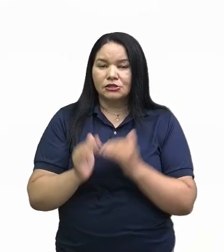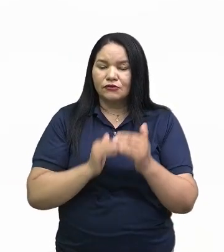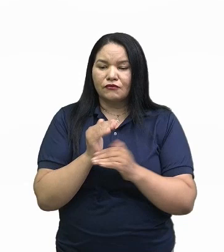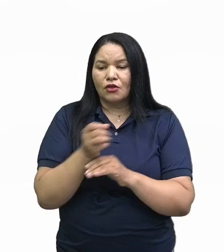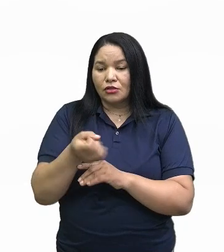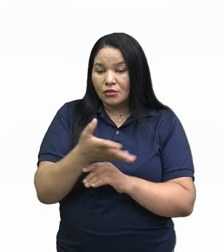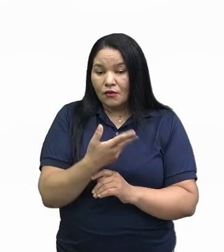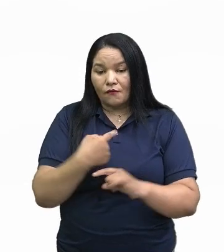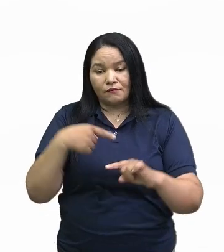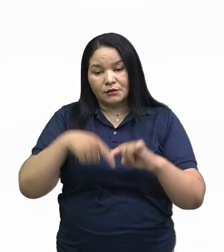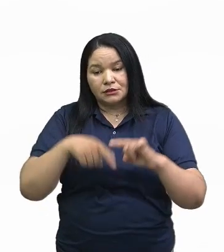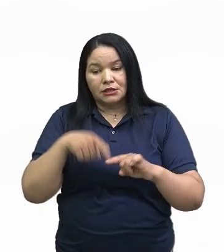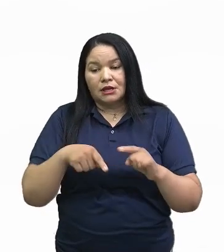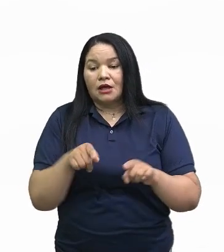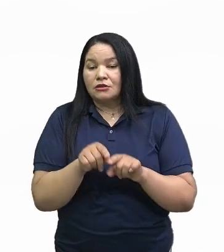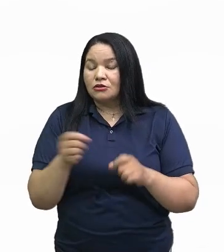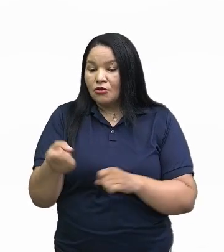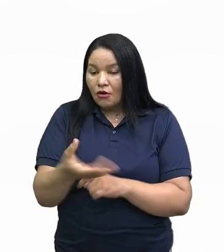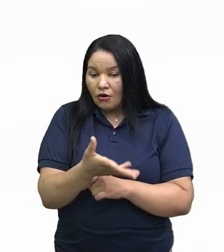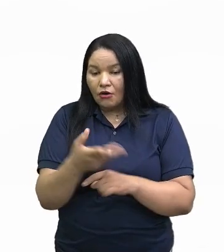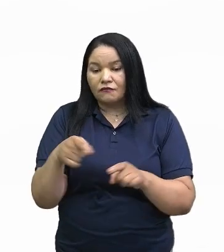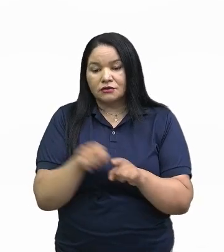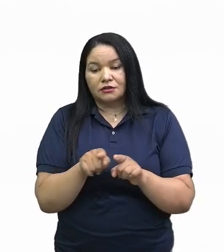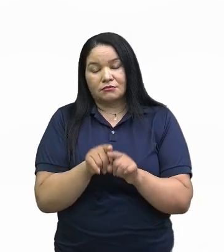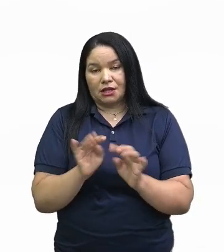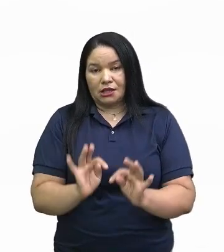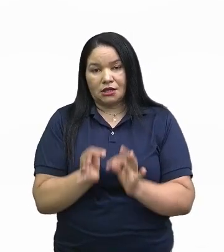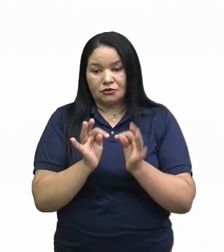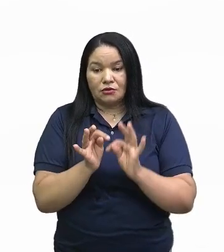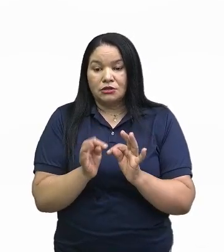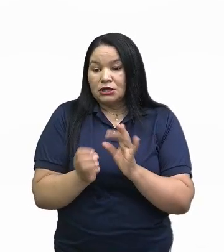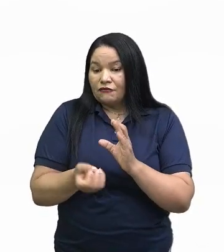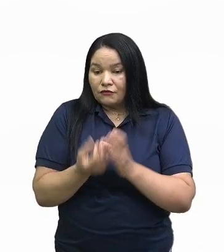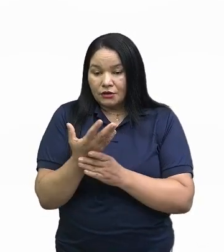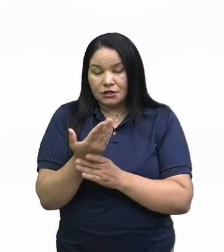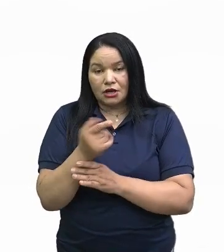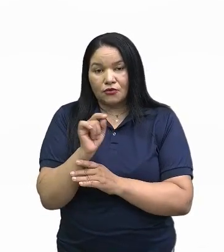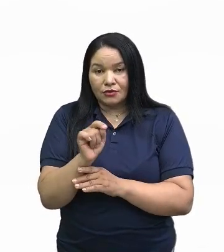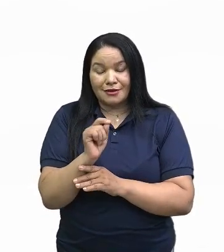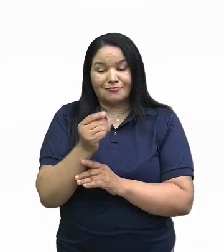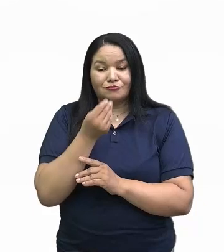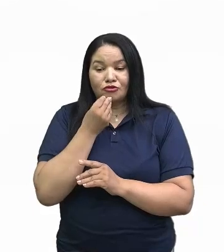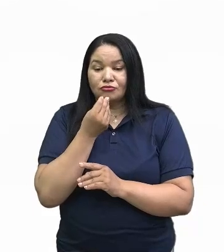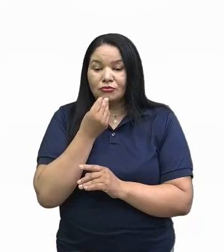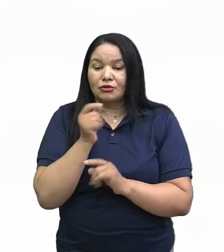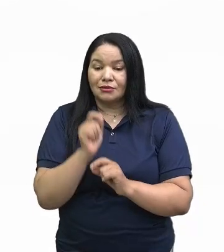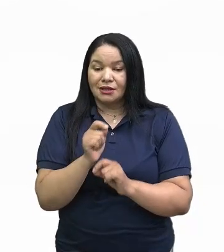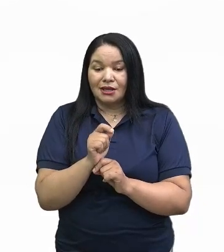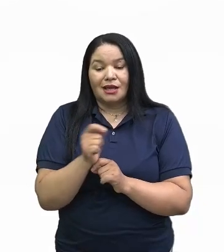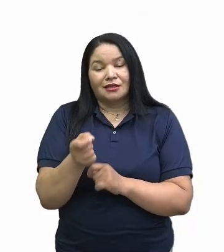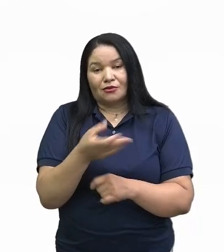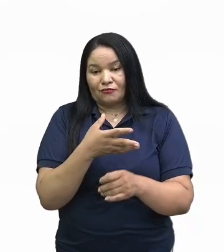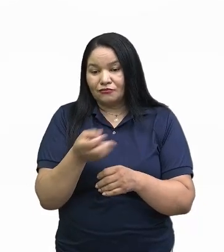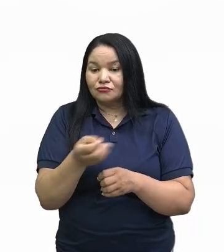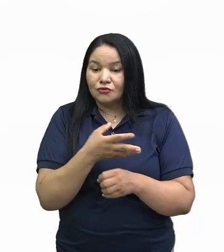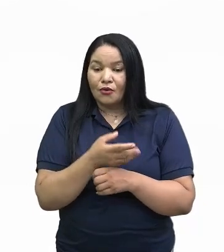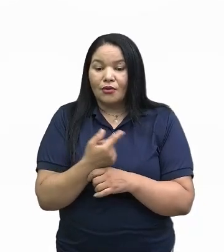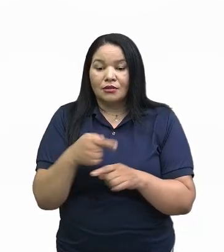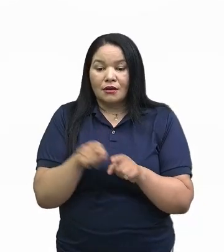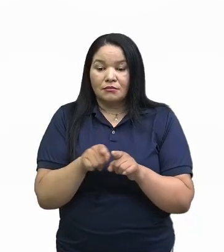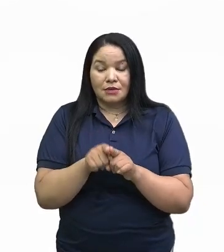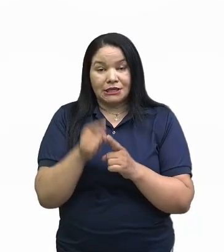O desenvolvimento de novas ferramentas e tecnologias pode criar oportunidades para a inovação e